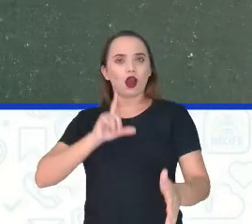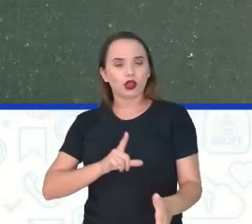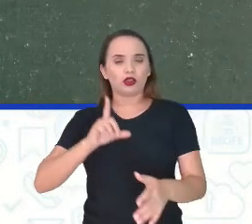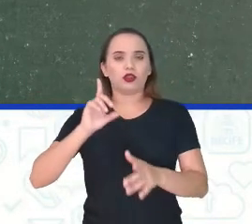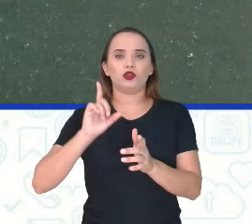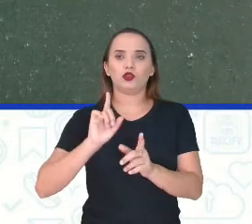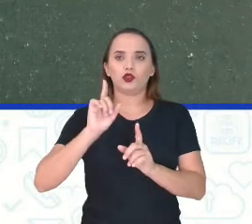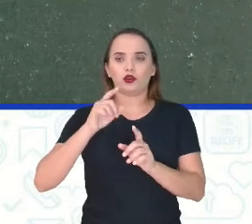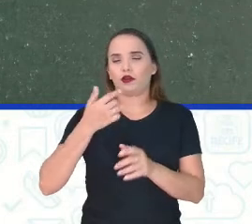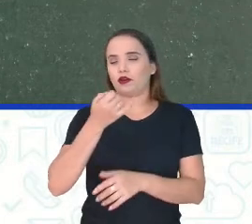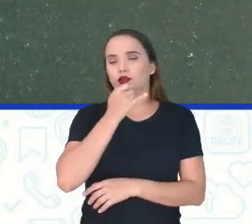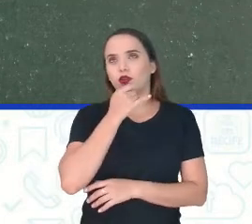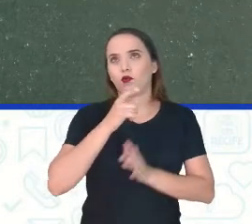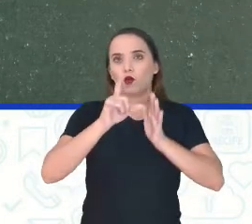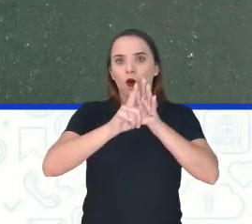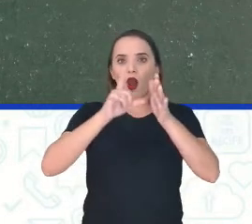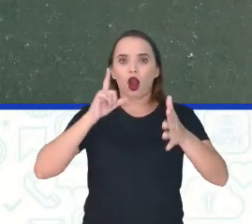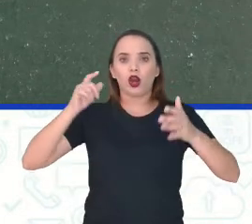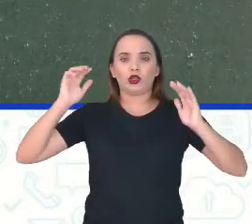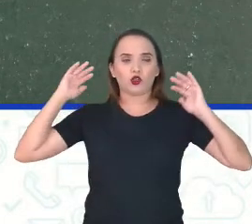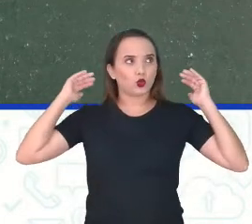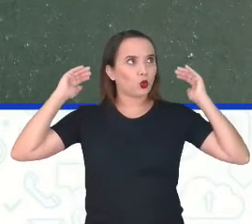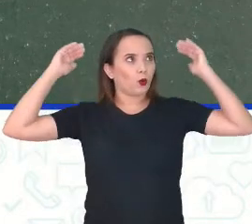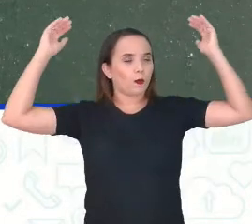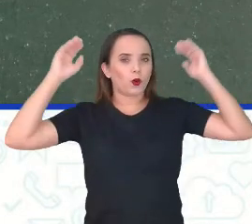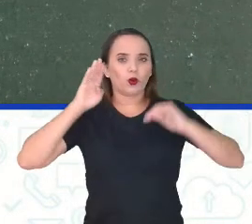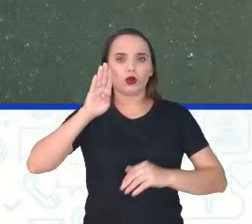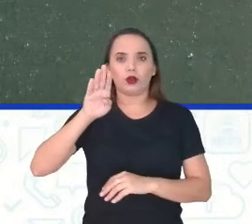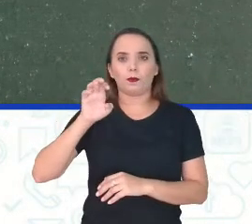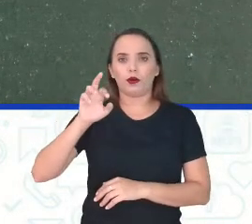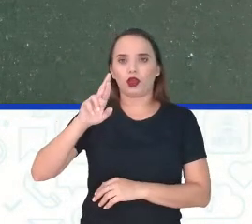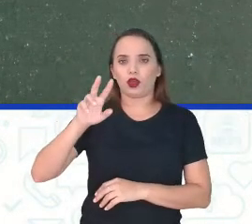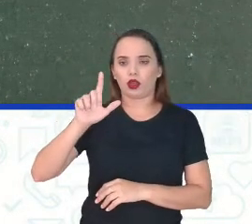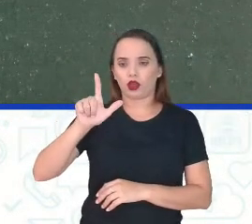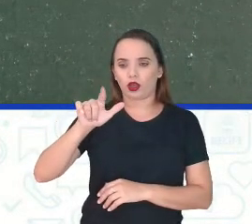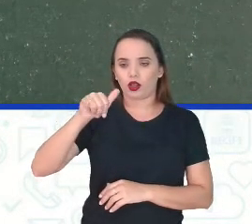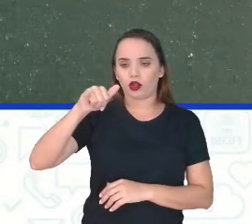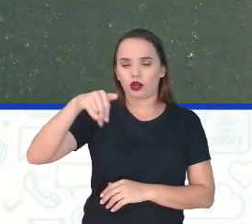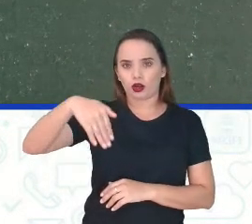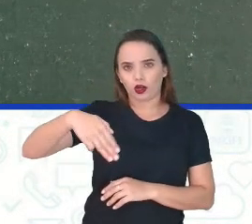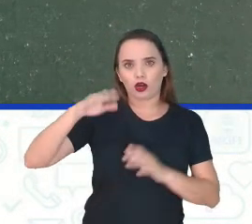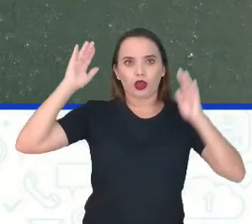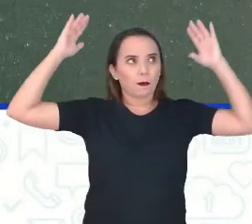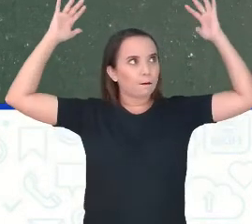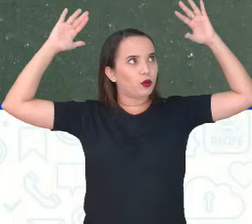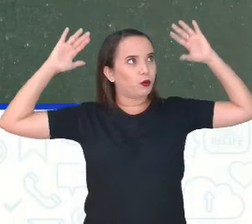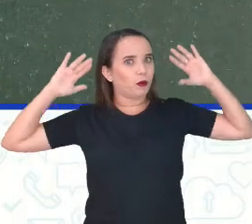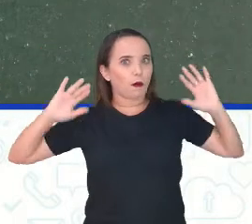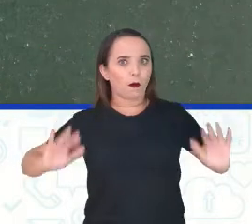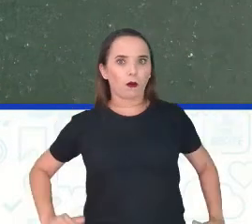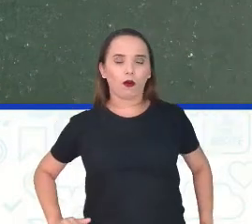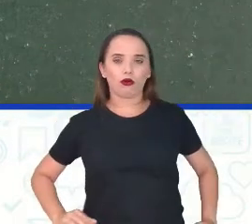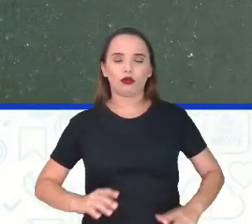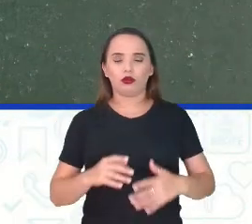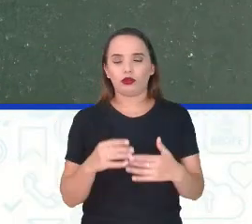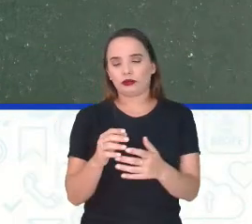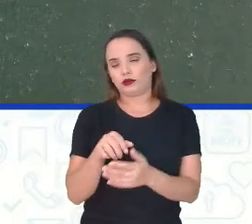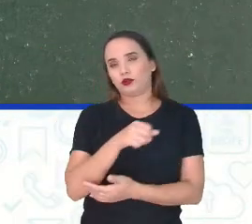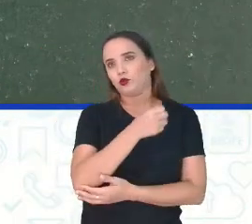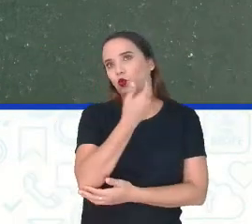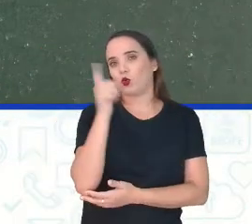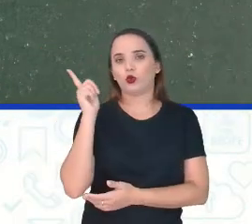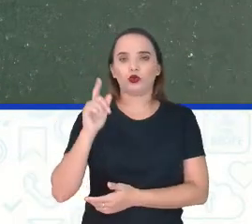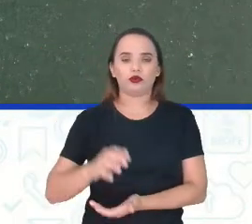da queda do Muro de Berlim, depois da, sei lá, da